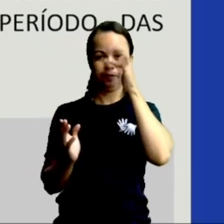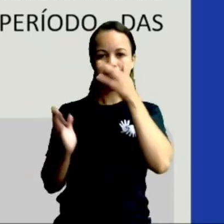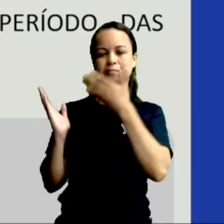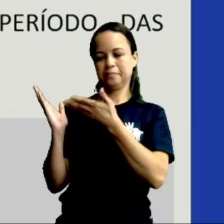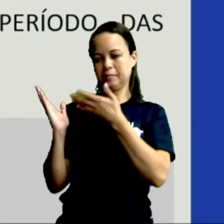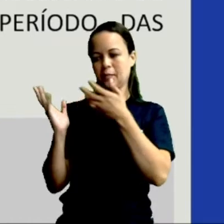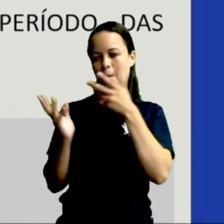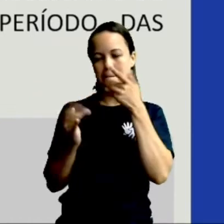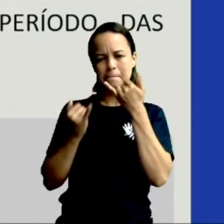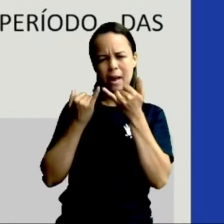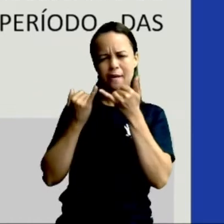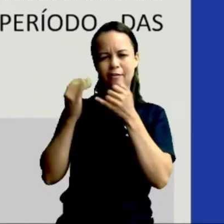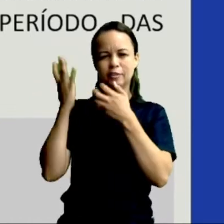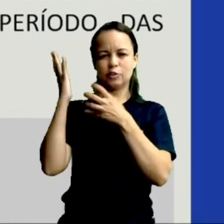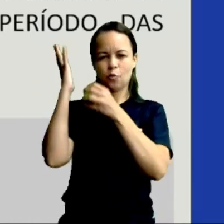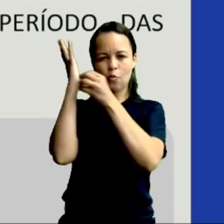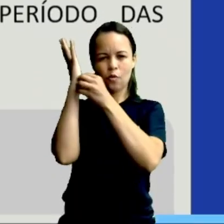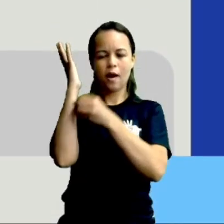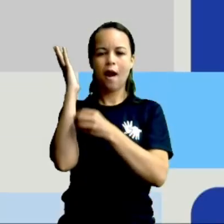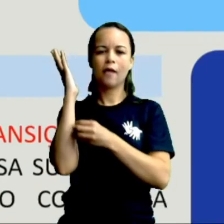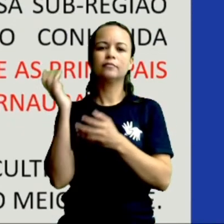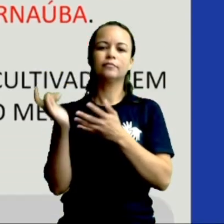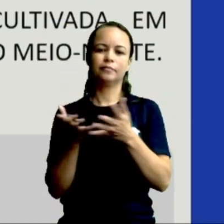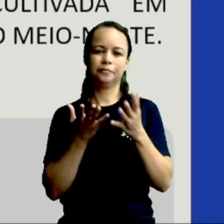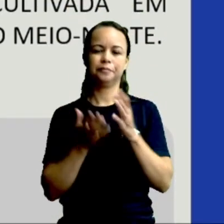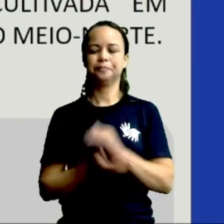um cactozinho, bonitinha.